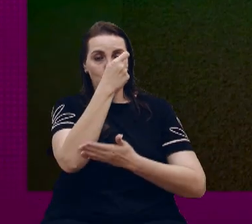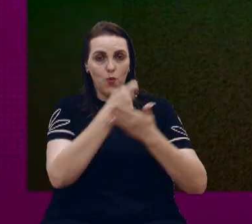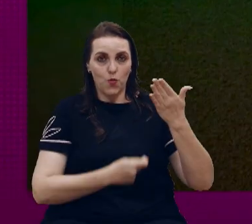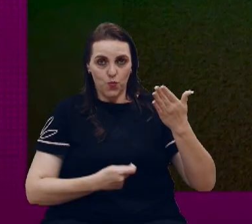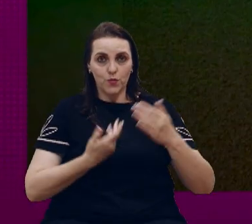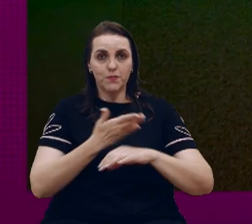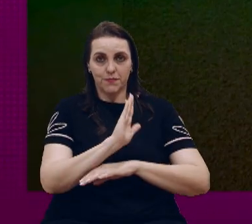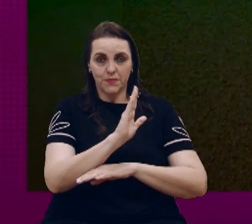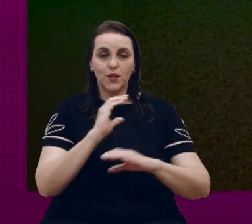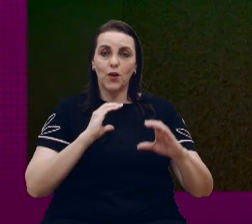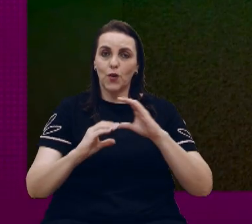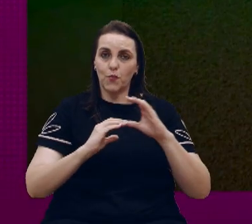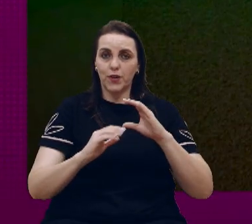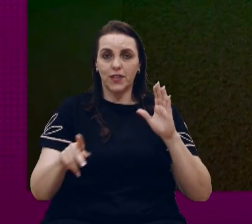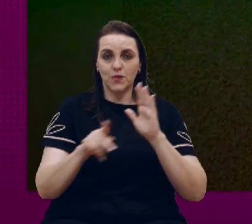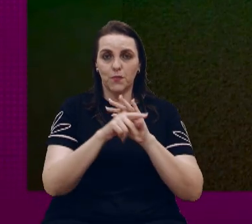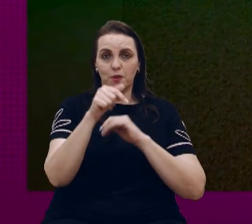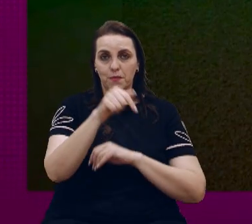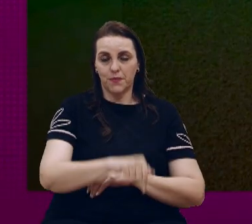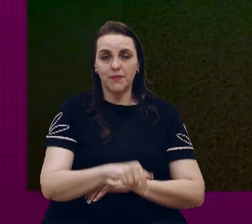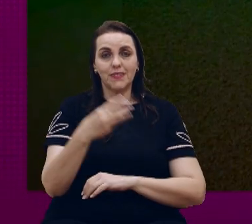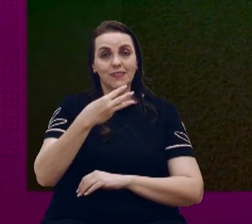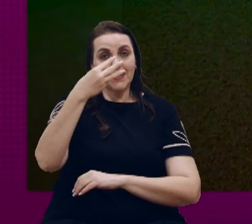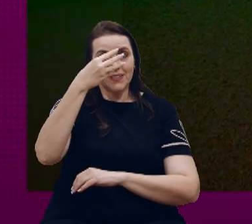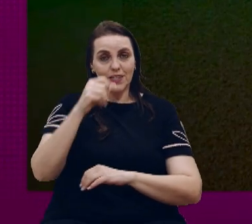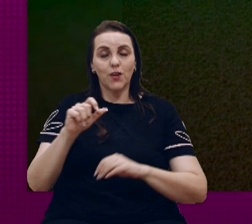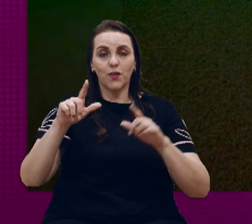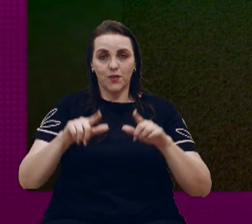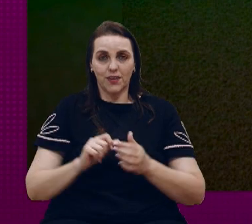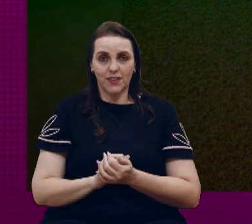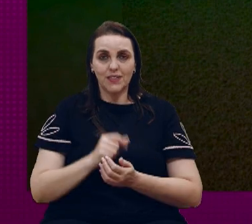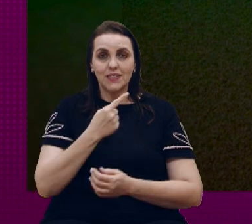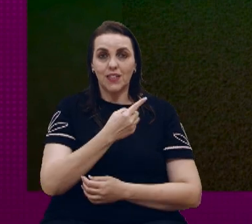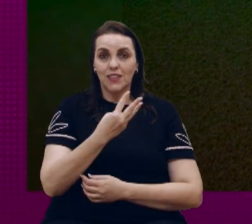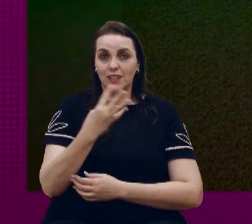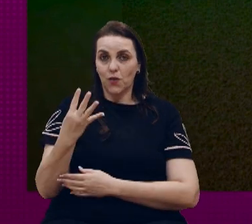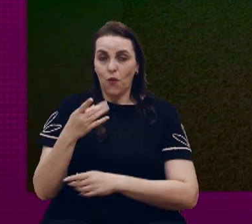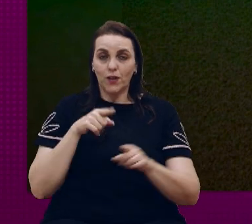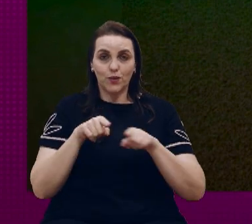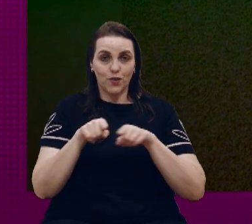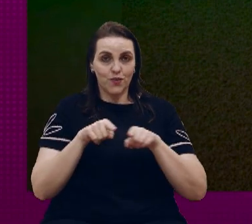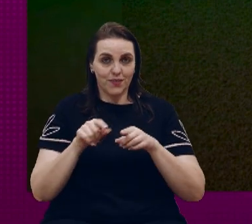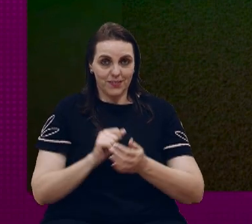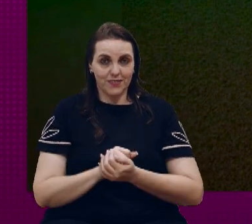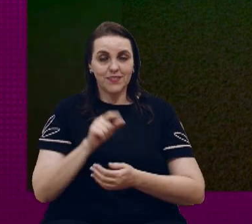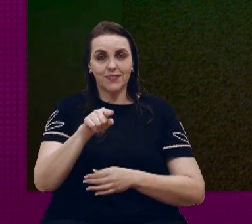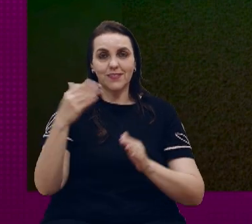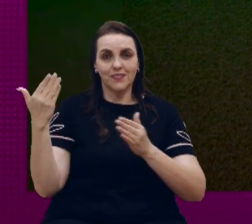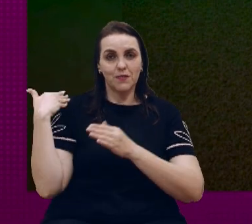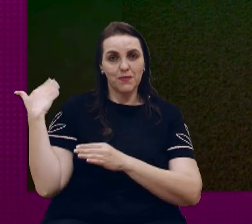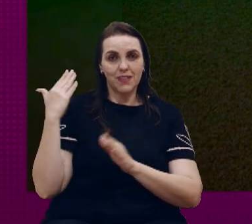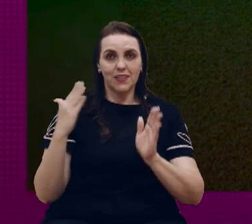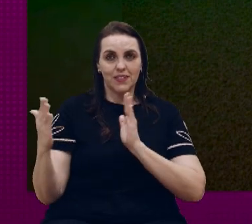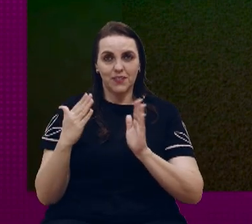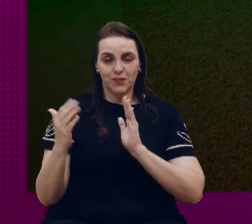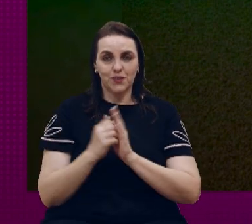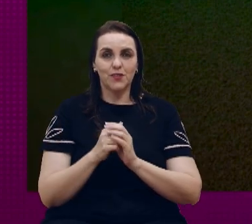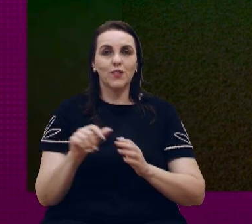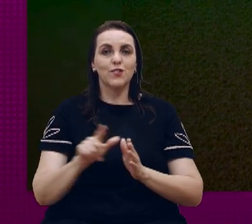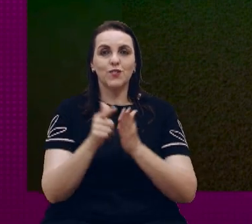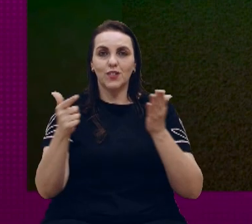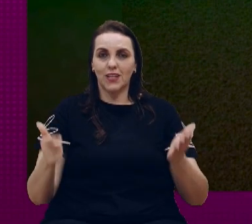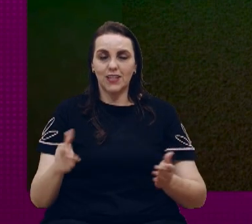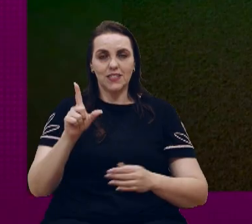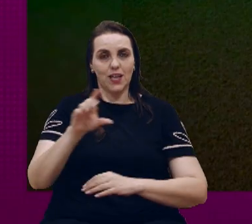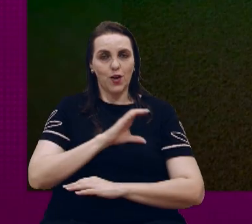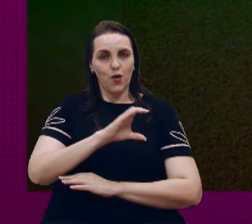para a comunicação da Câmara em terceiro lugar, dentre 134 concorrentes. Nessa época, a jornalista ocupava a função de